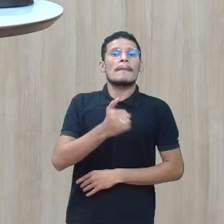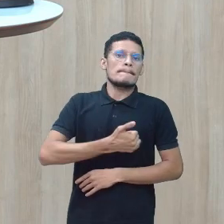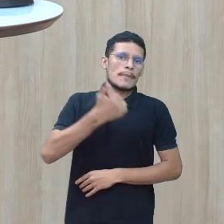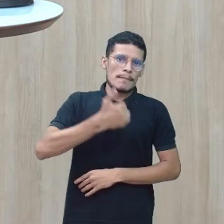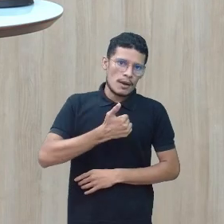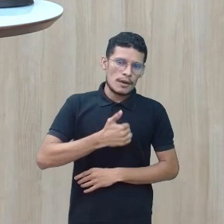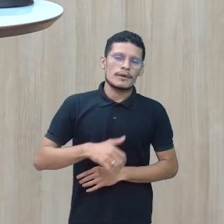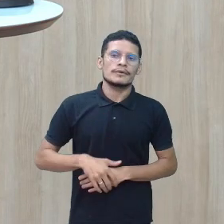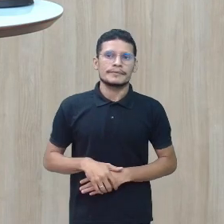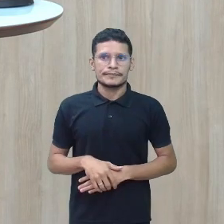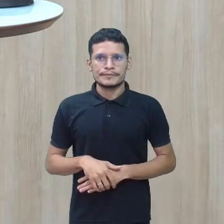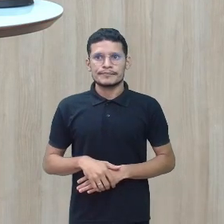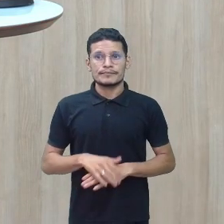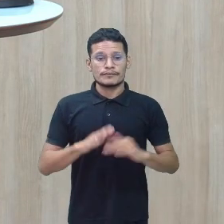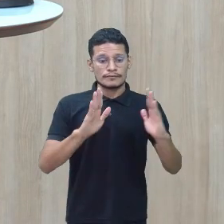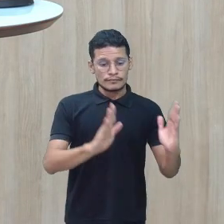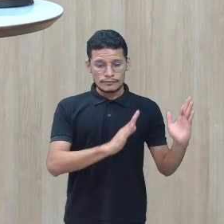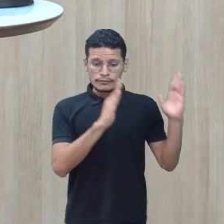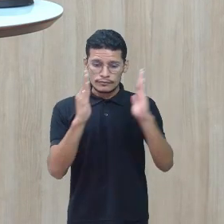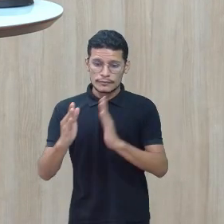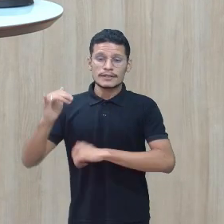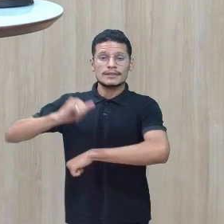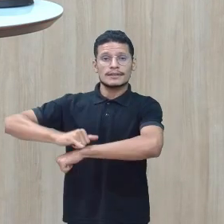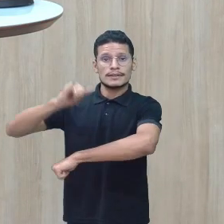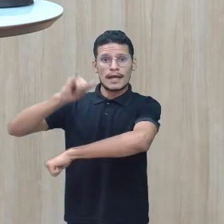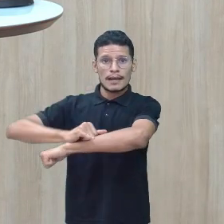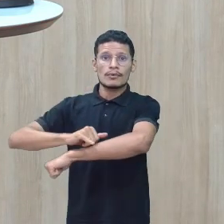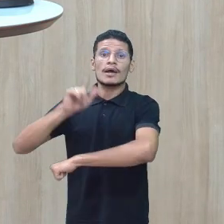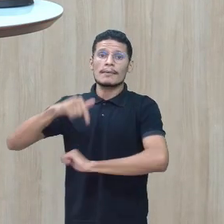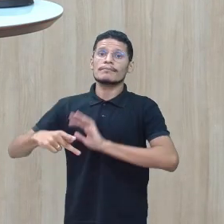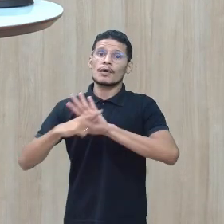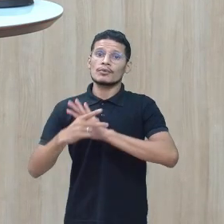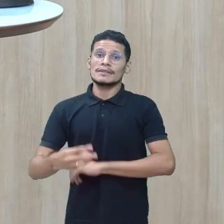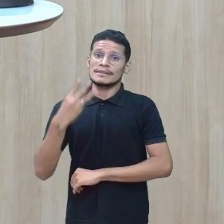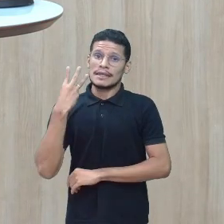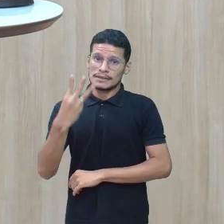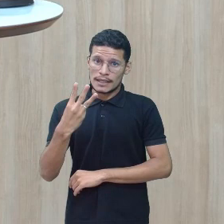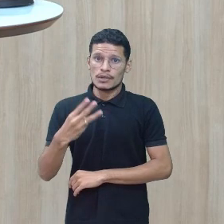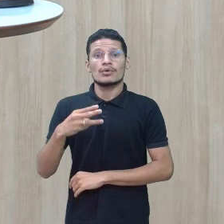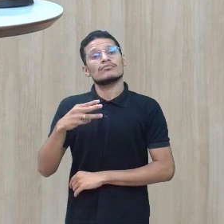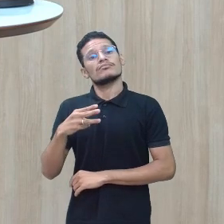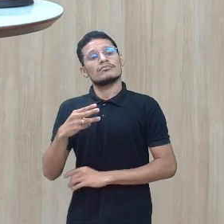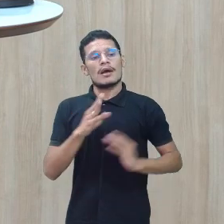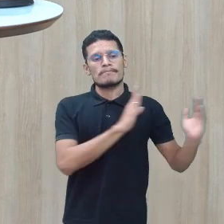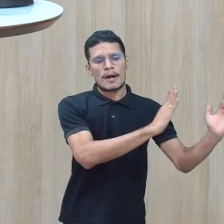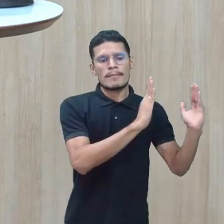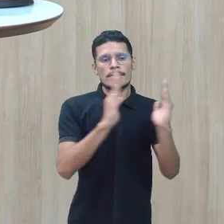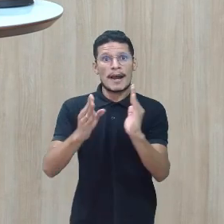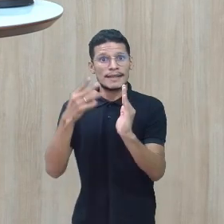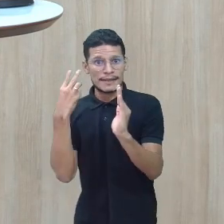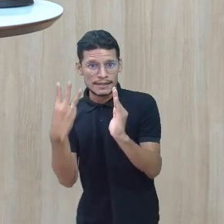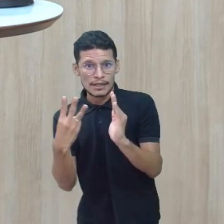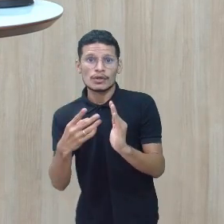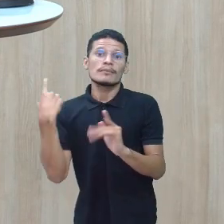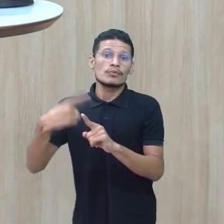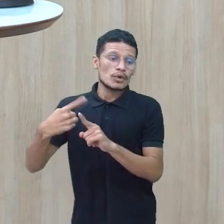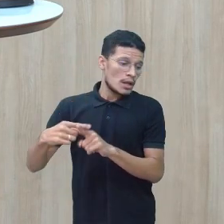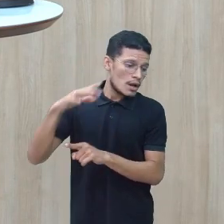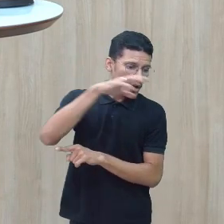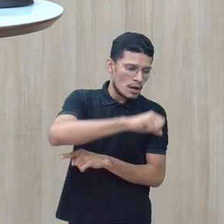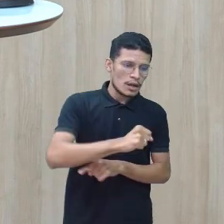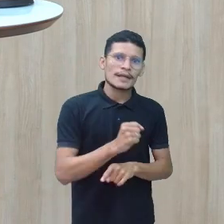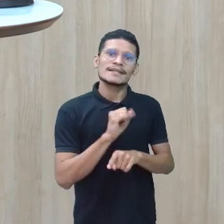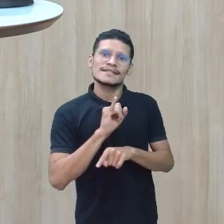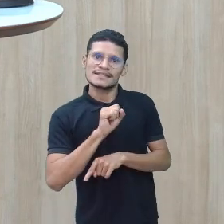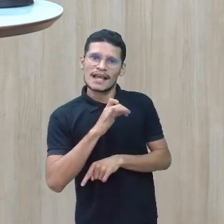primário. O sapo já está no terceiro nível trófico, porque se alimenta do inseto